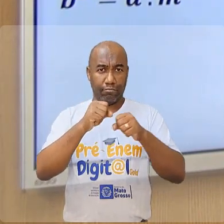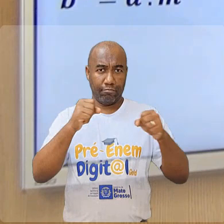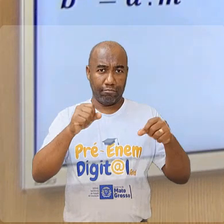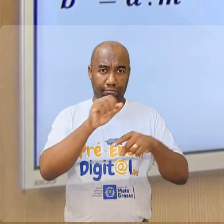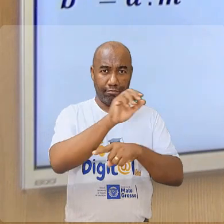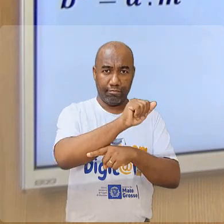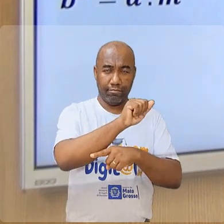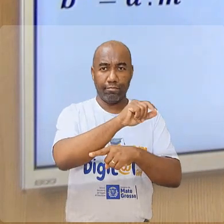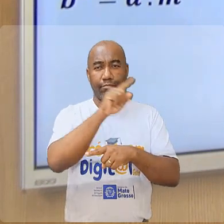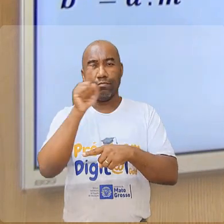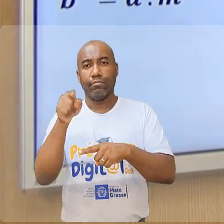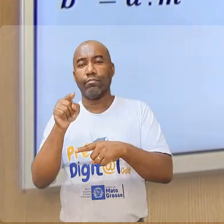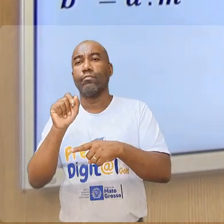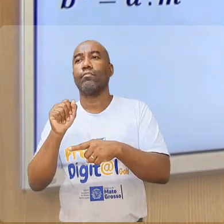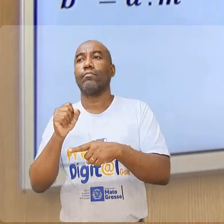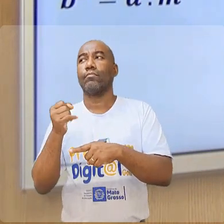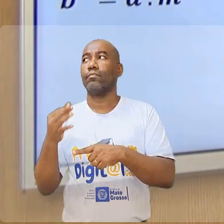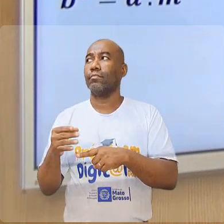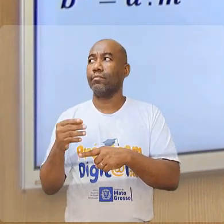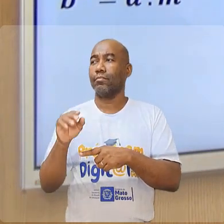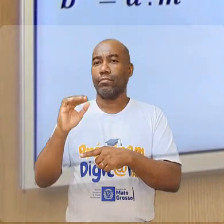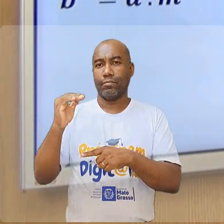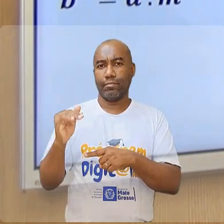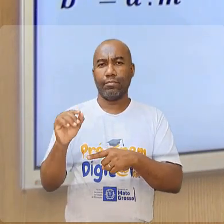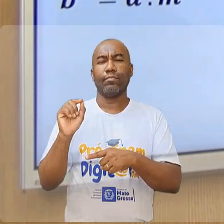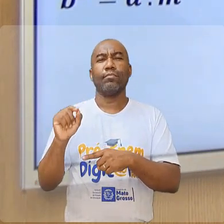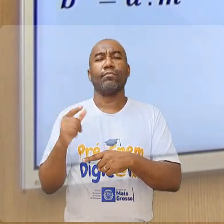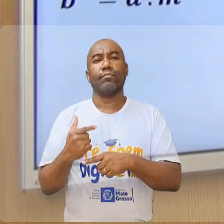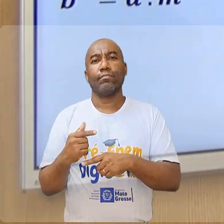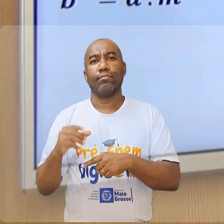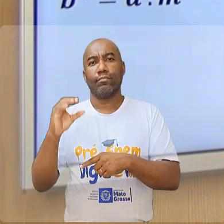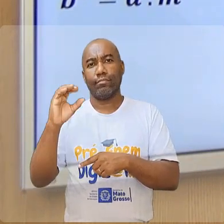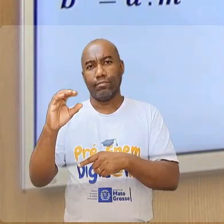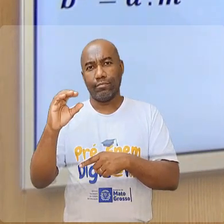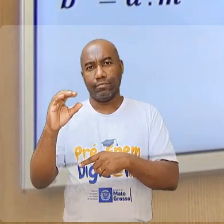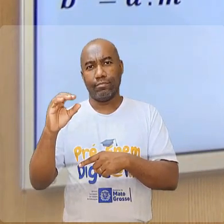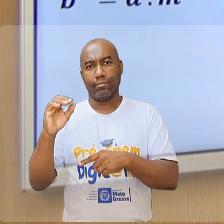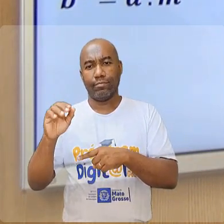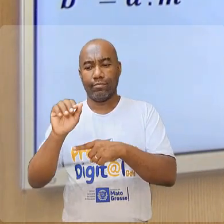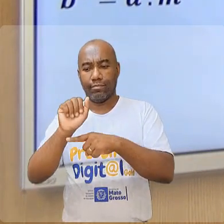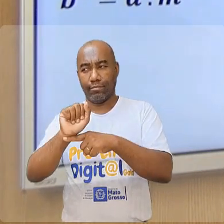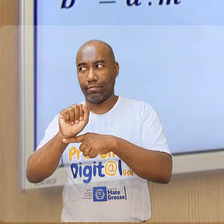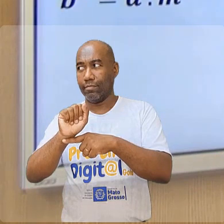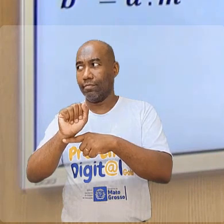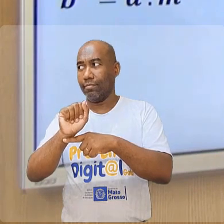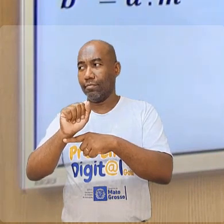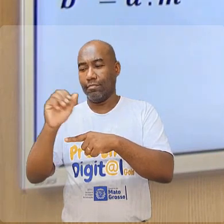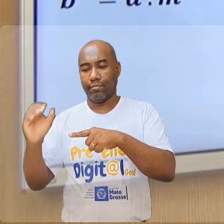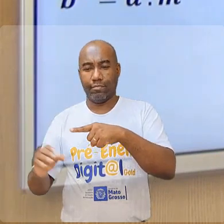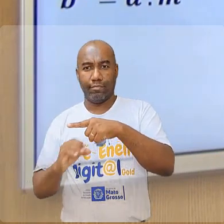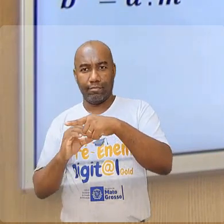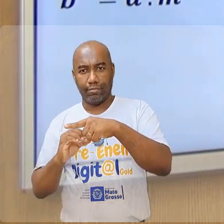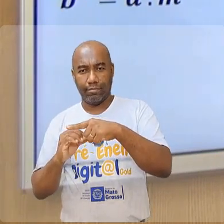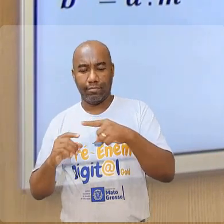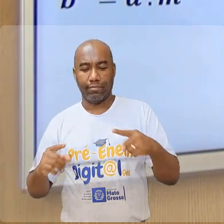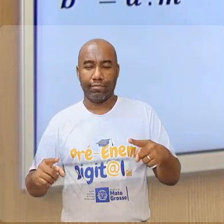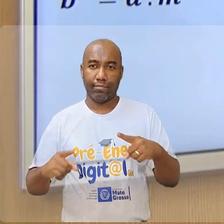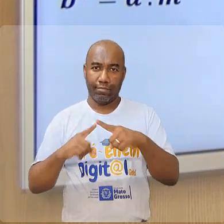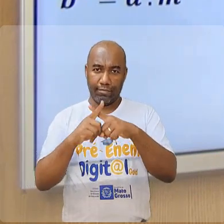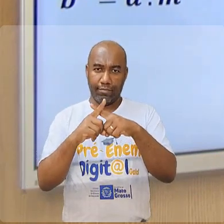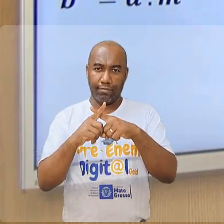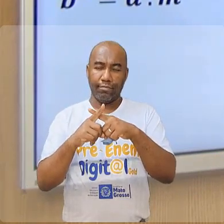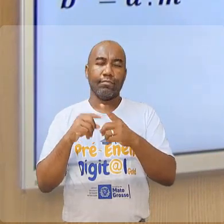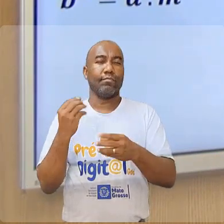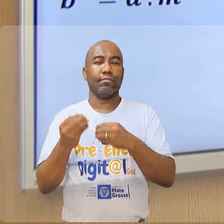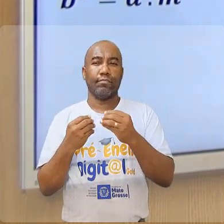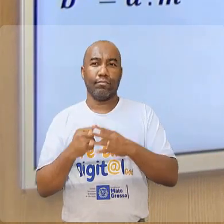então eu tenho que pegar a hipotenusa do triângulo pequeno tem a hipotenusa é você então vou colocar você em baixo para